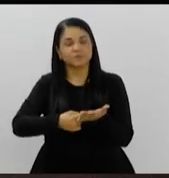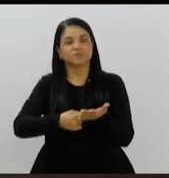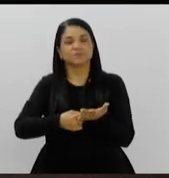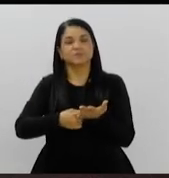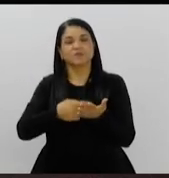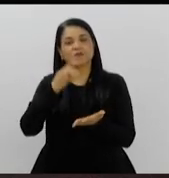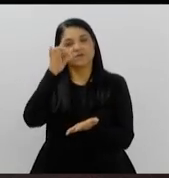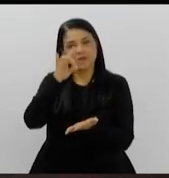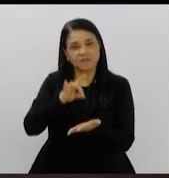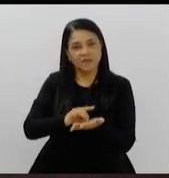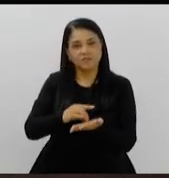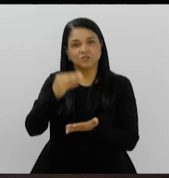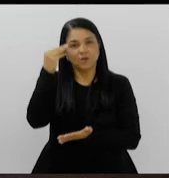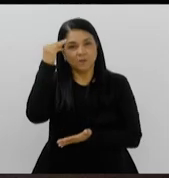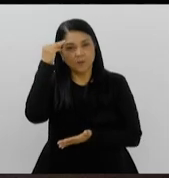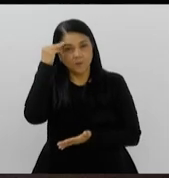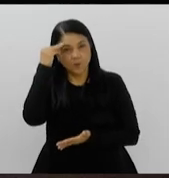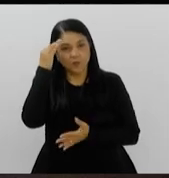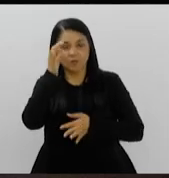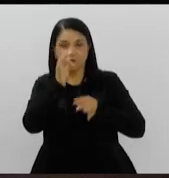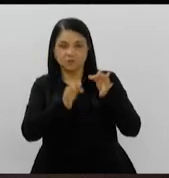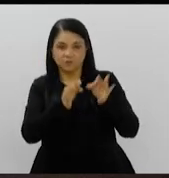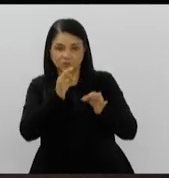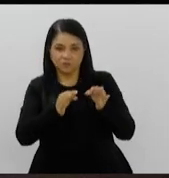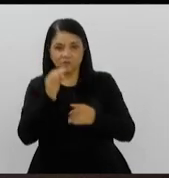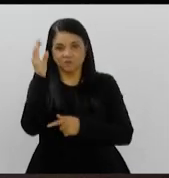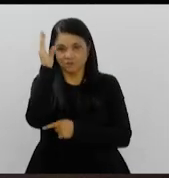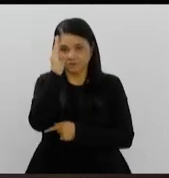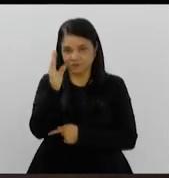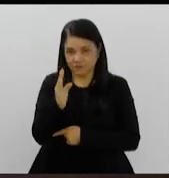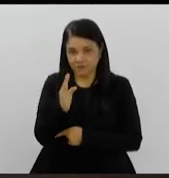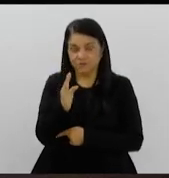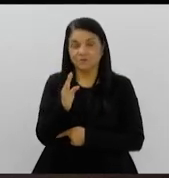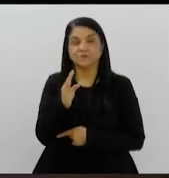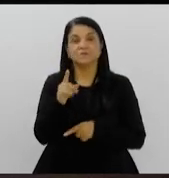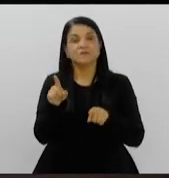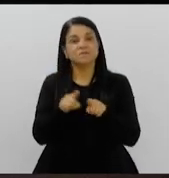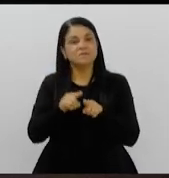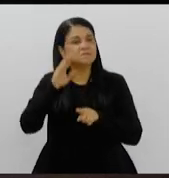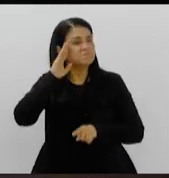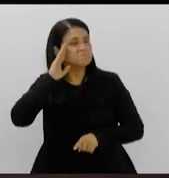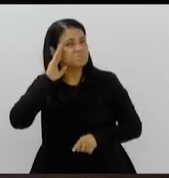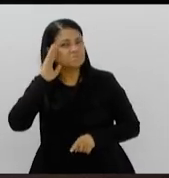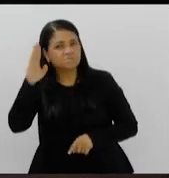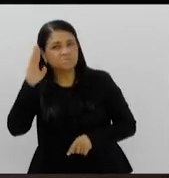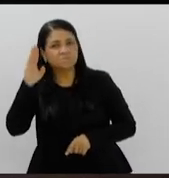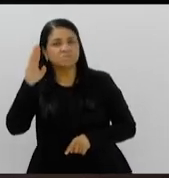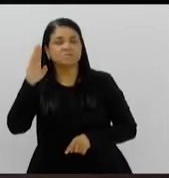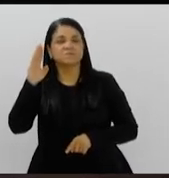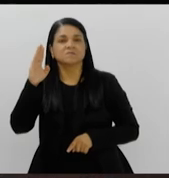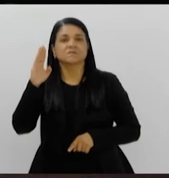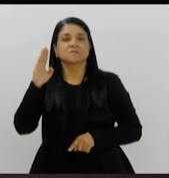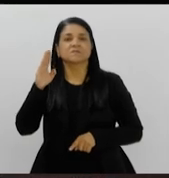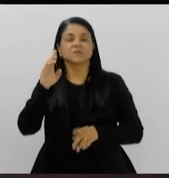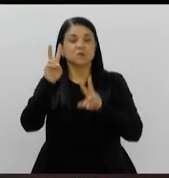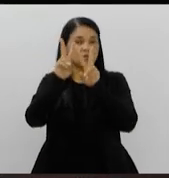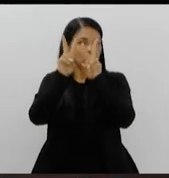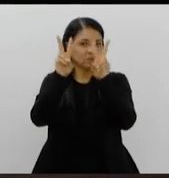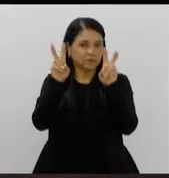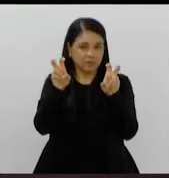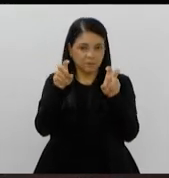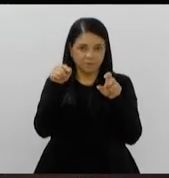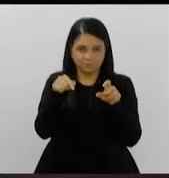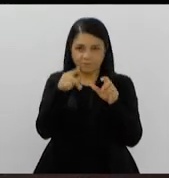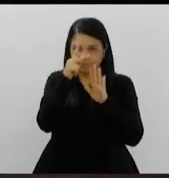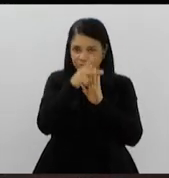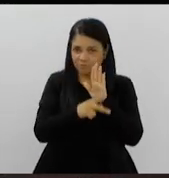verdade, com a memória, com a justiça do nosso país, mas principalmente com esse tema específico, que